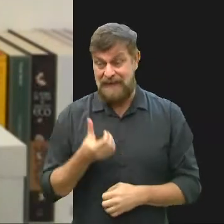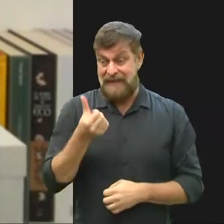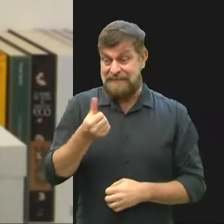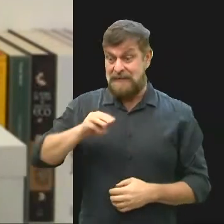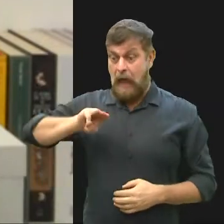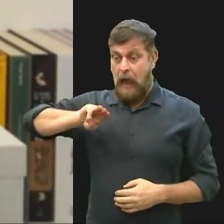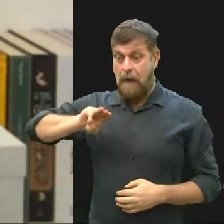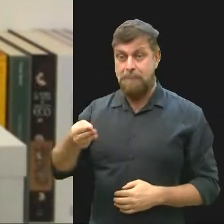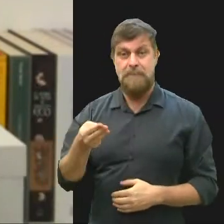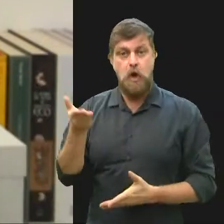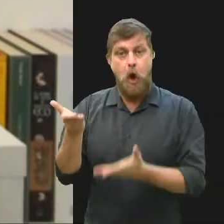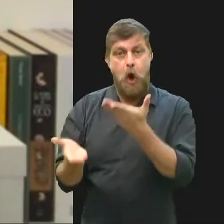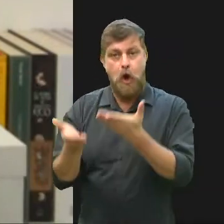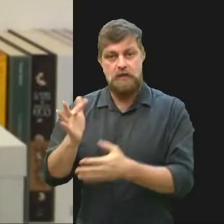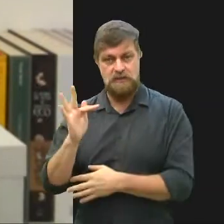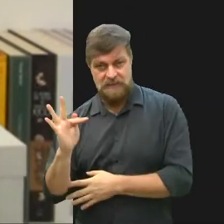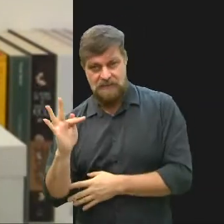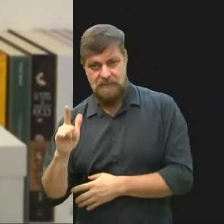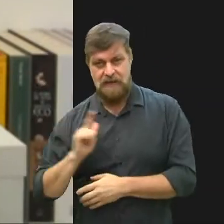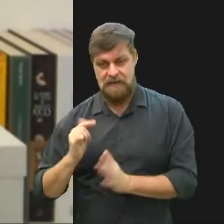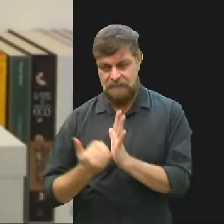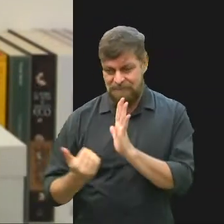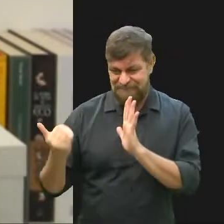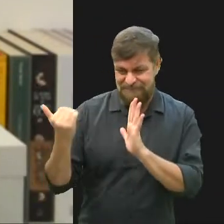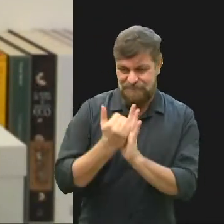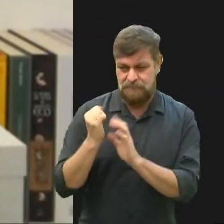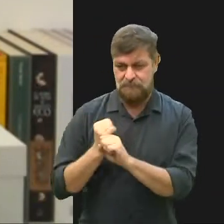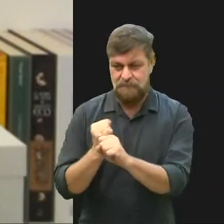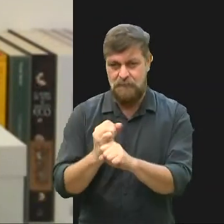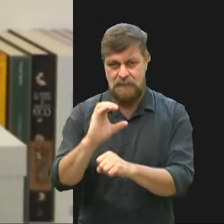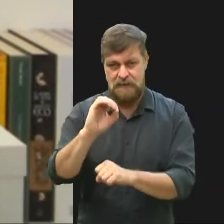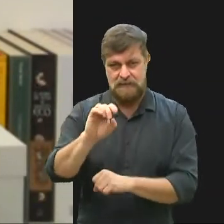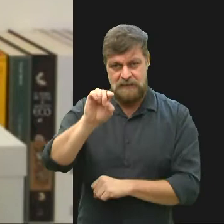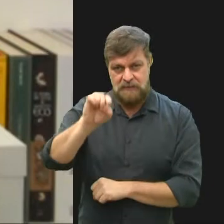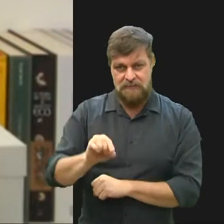toneladas, representando, então, uma taxa de crescimento anual de